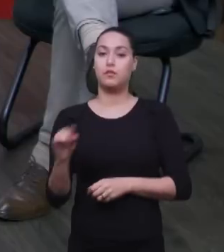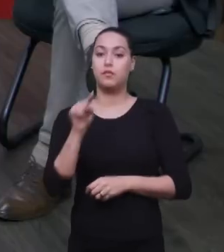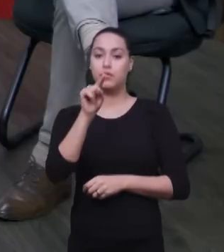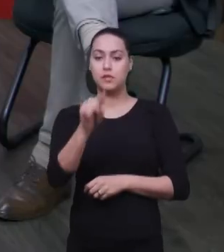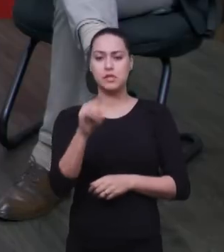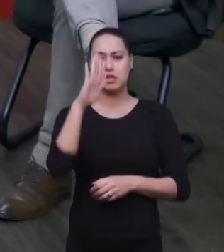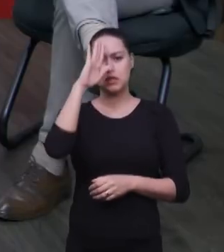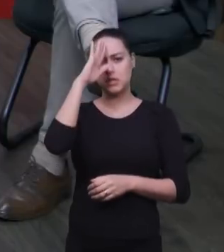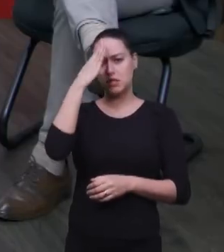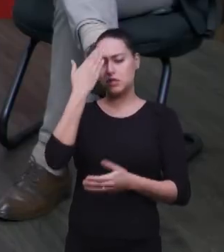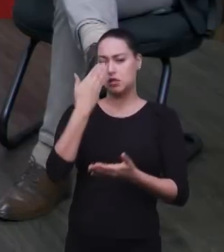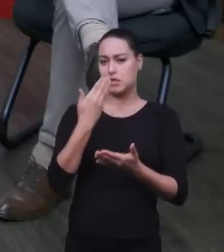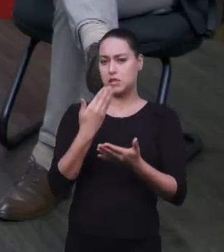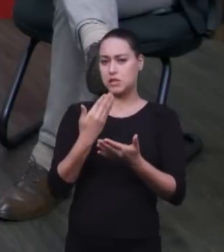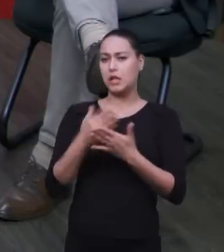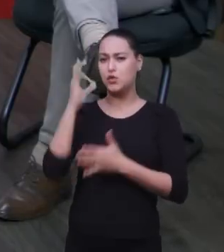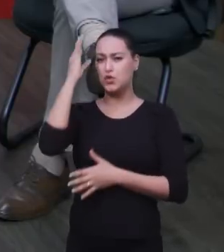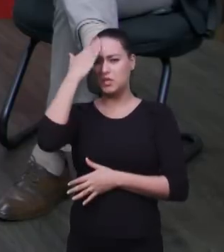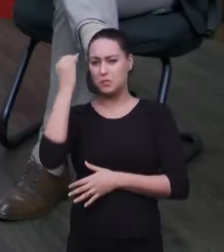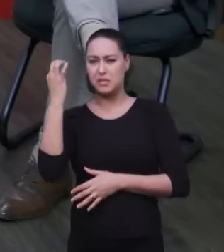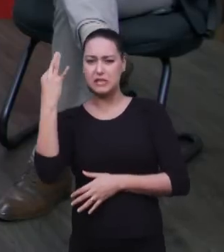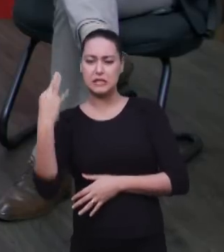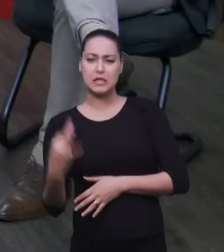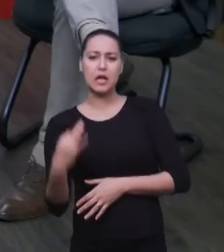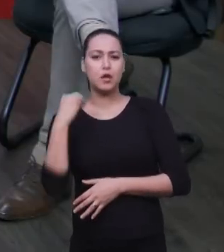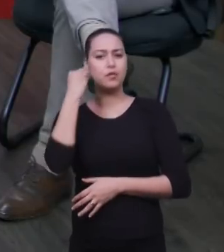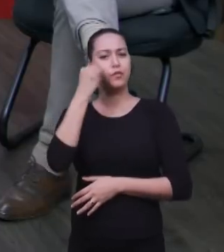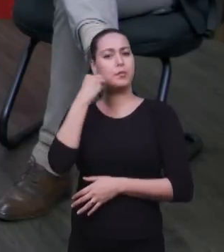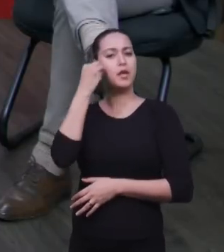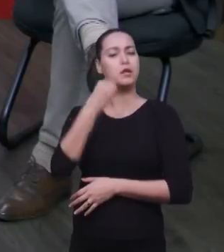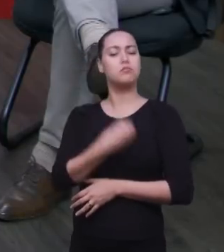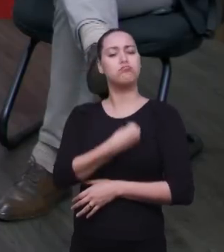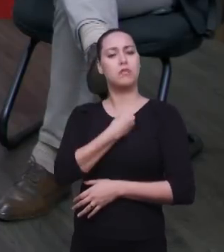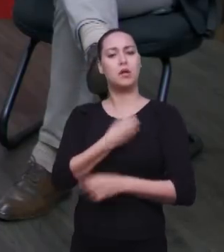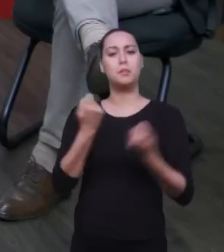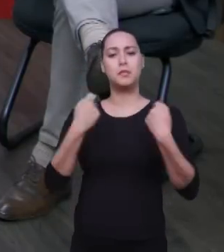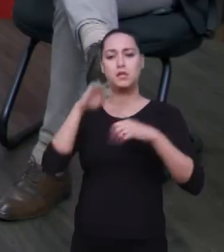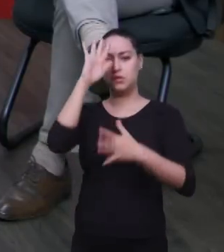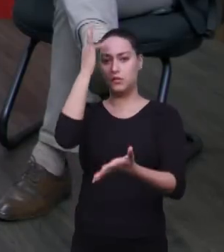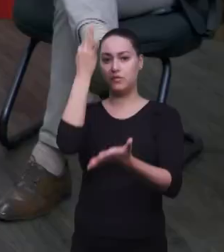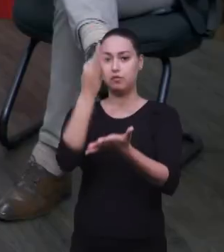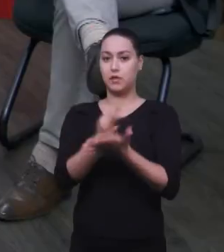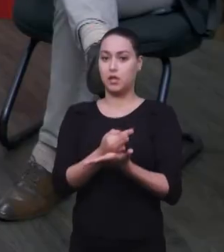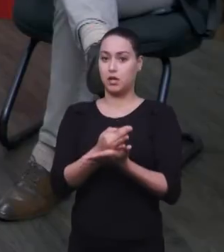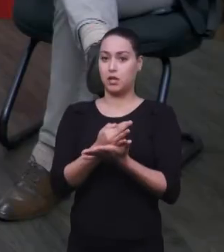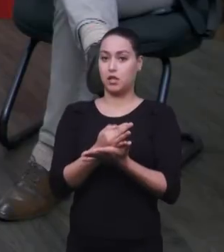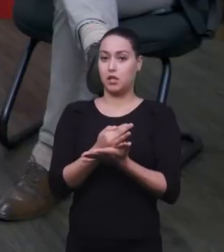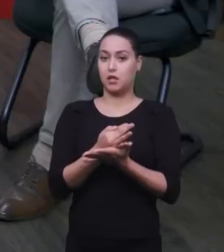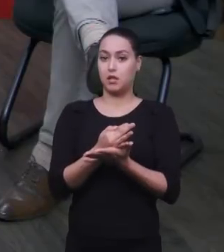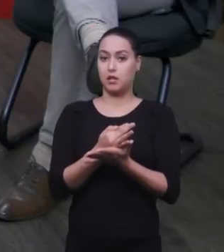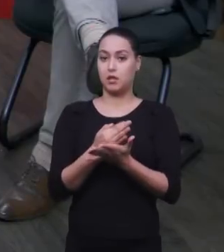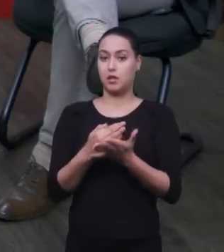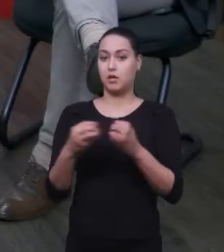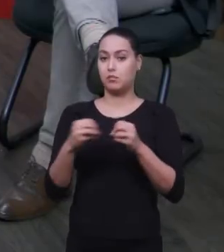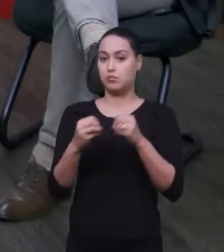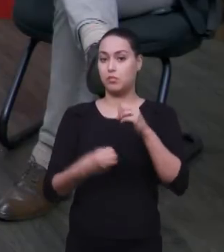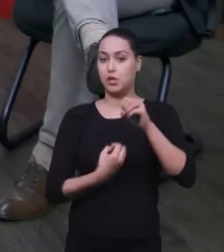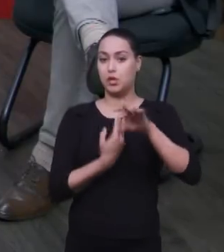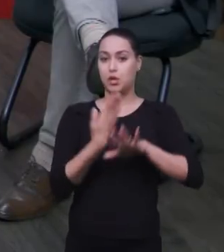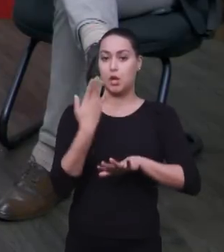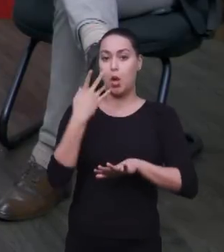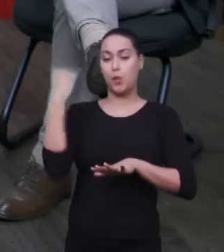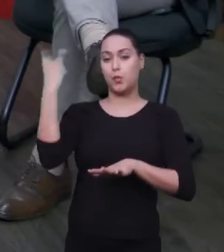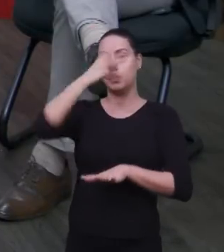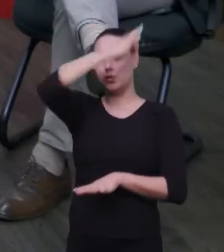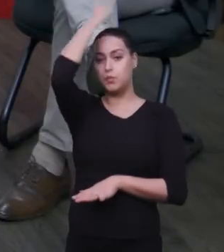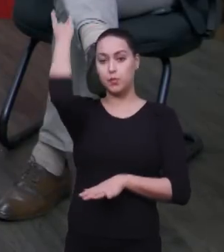você ter essa certeza de que ele voltará, para você viver essa experiência, você precisa ter fé, e essa fé ela é gerada pelo